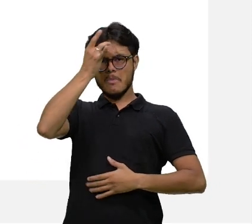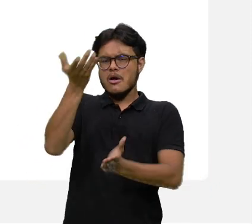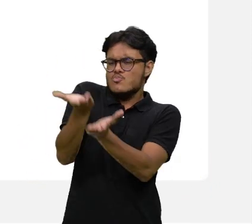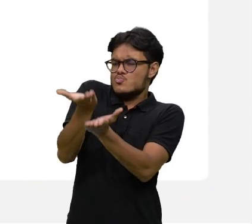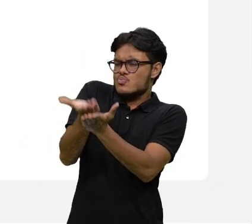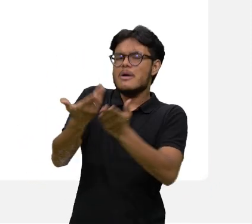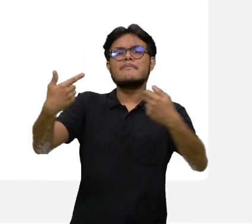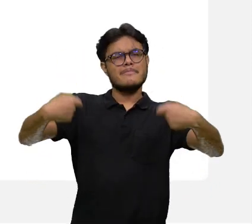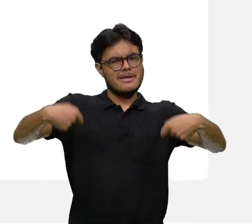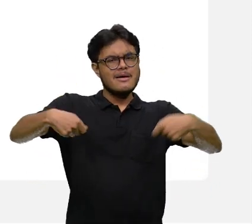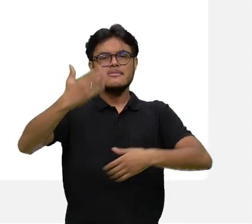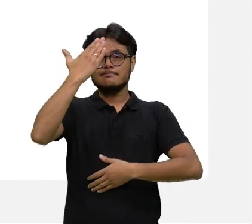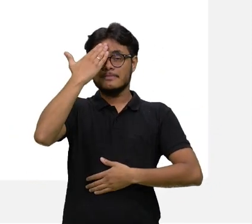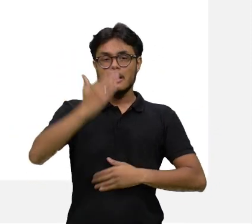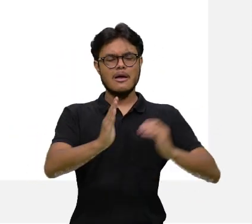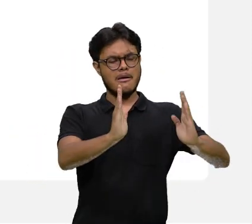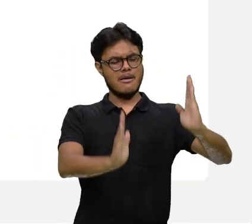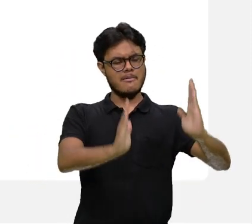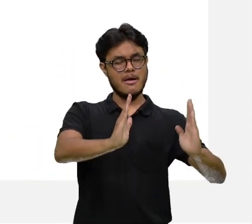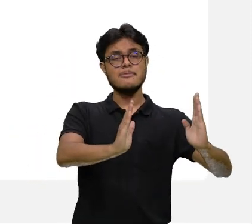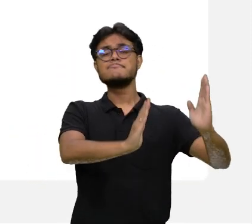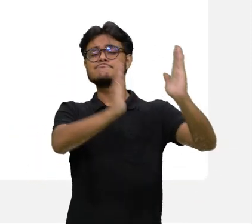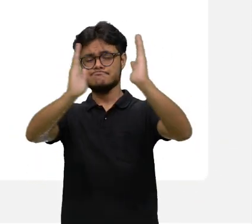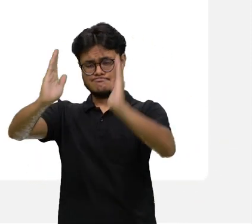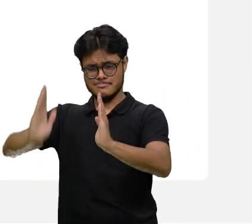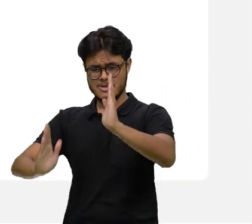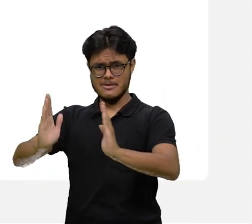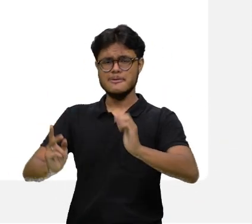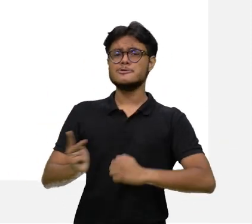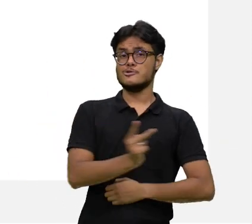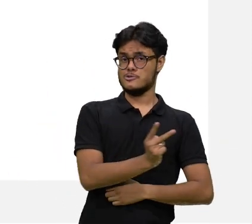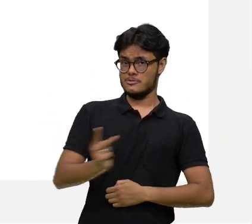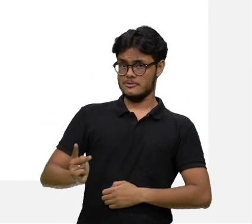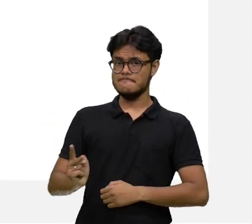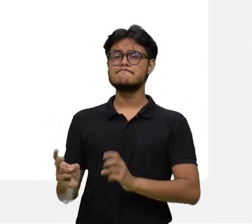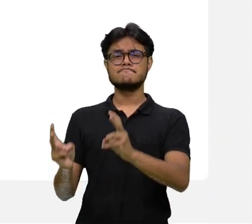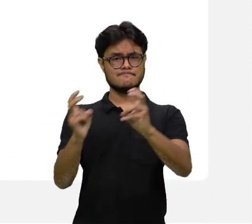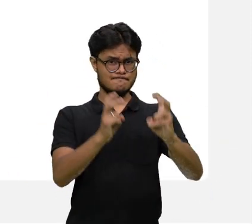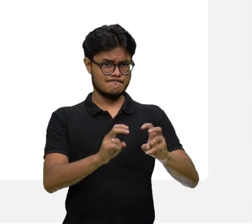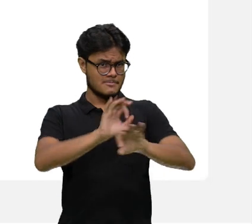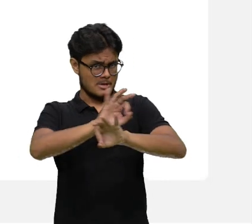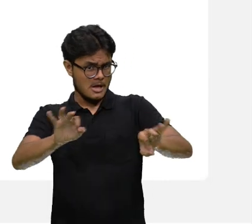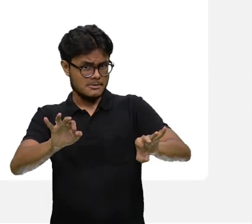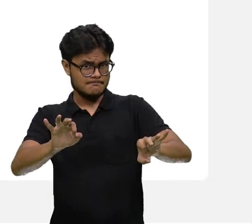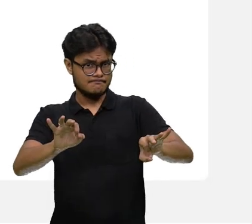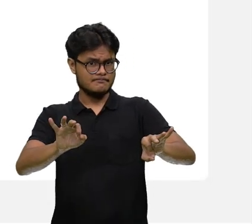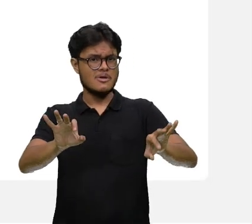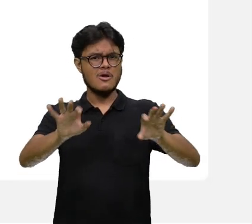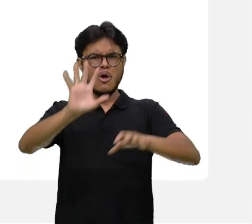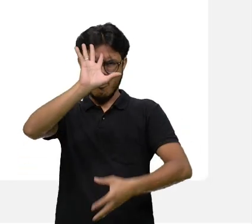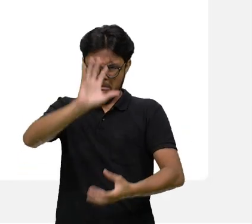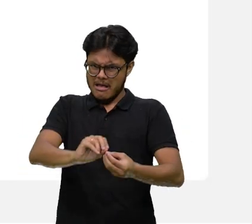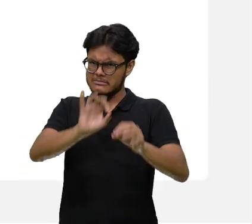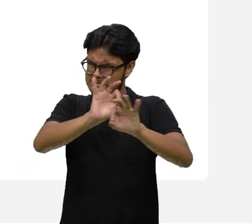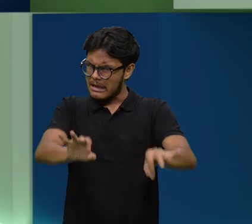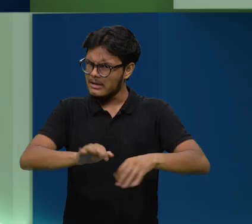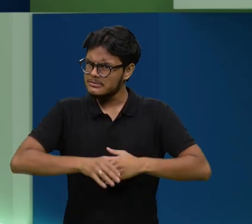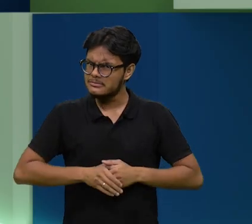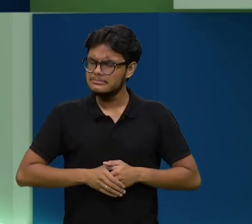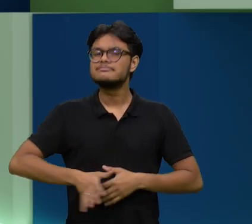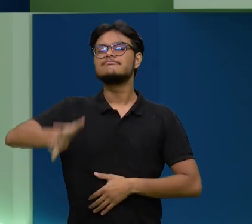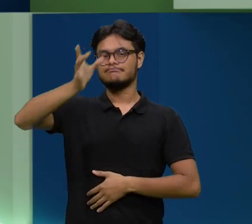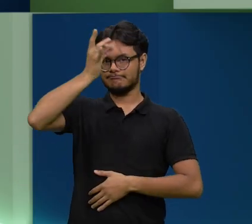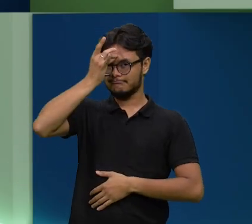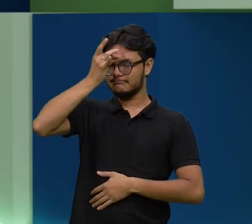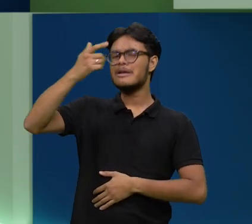da fase embrionária e da fase fetal. Perceberam comigo? Estudaram? Aprenderam? Fixa esses